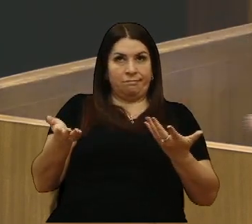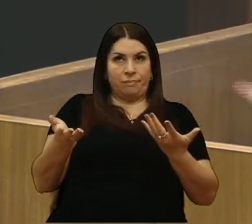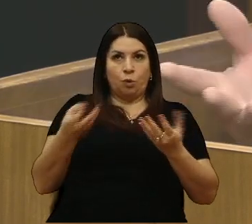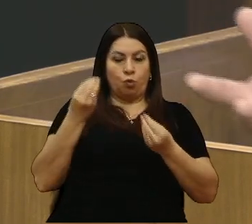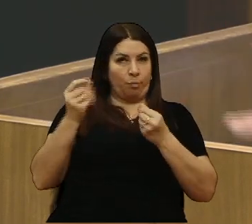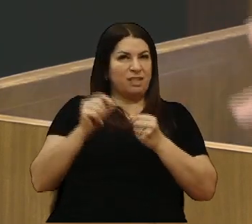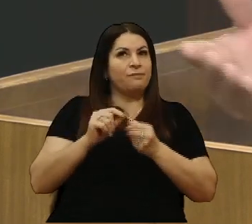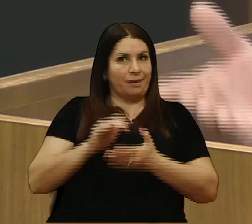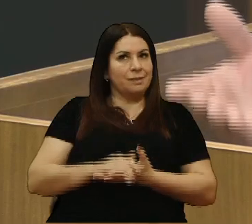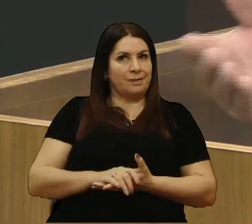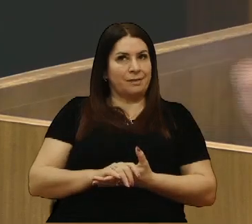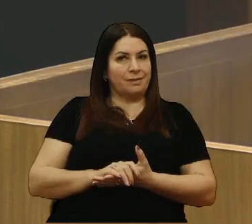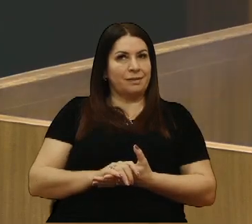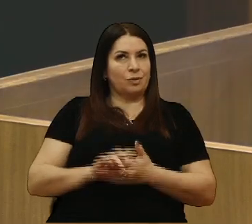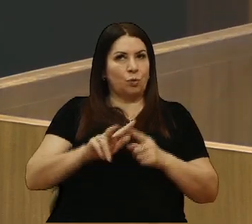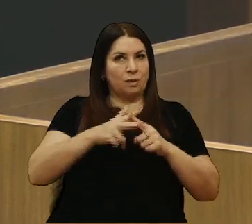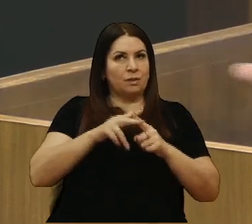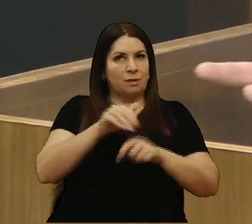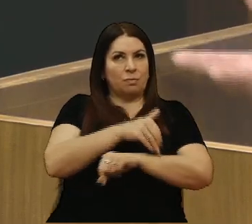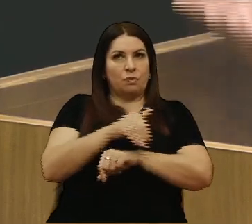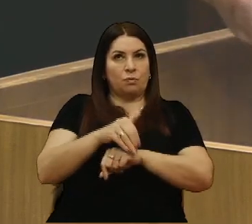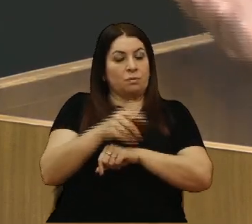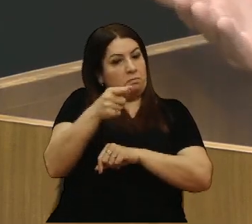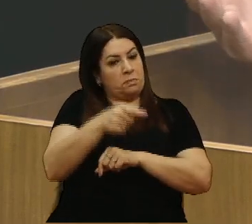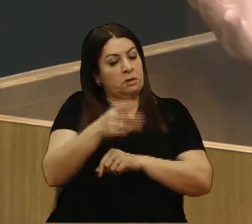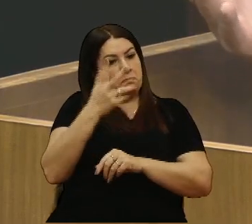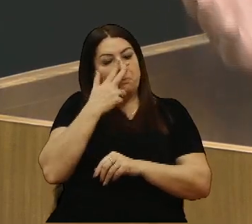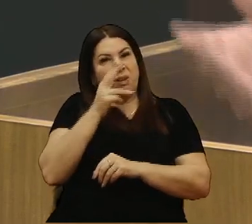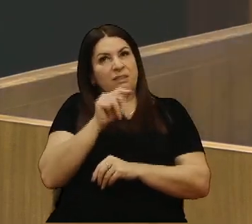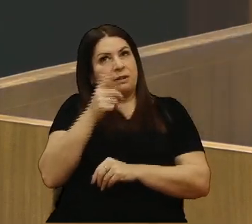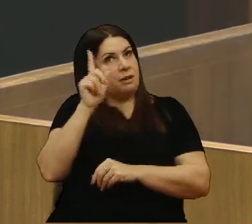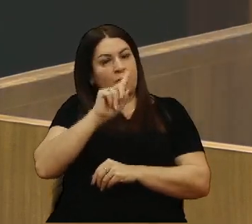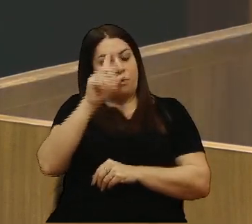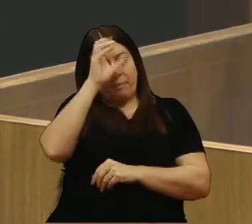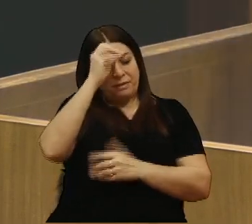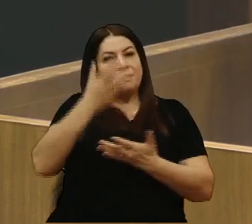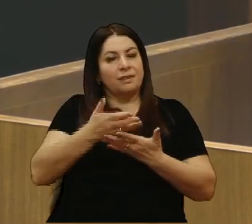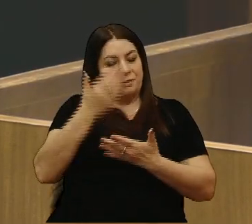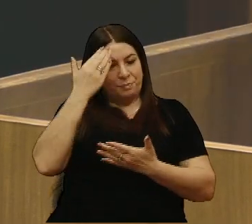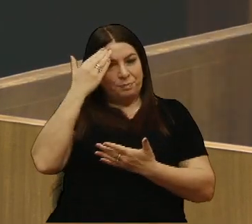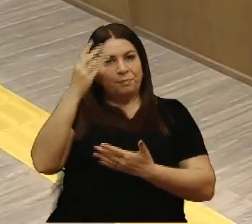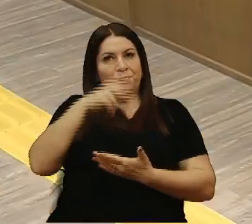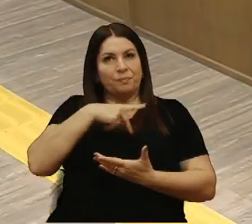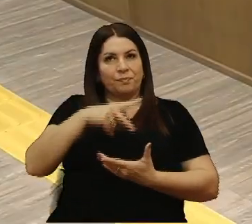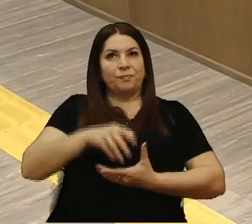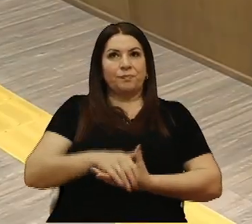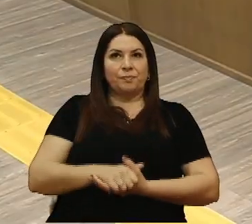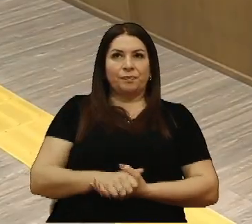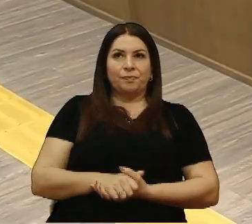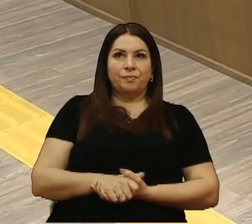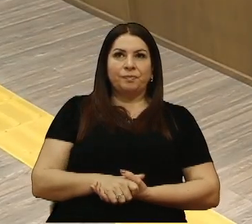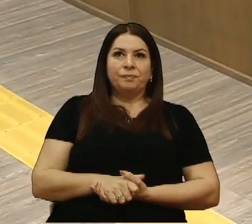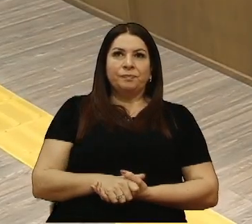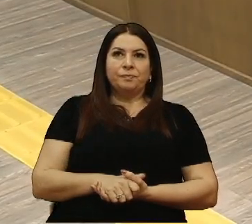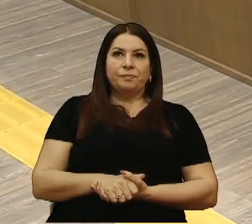como é que você faz consertar uma estrada. Porque eles, me parece que ainda não aprenderam. Obrigado, senhor presidente. Obrigado.